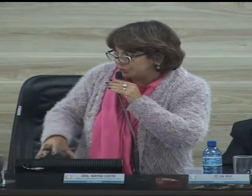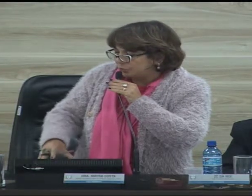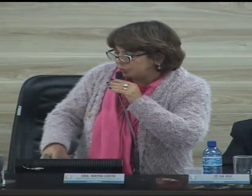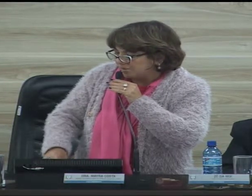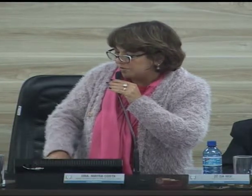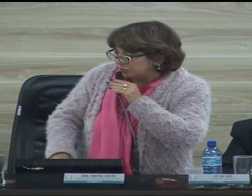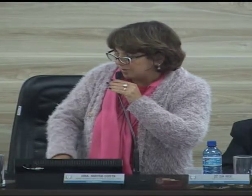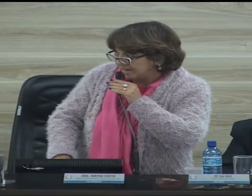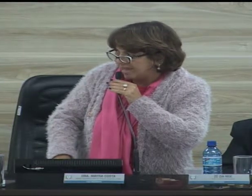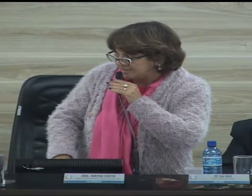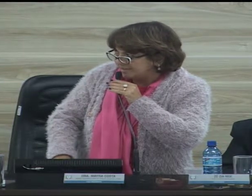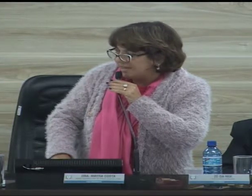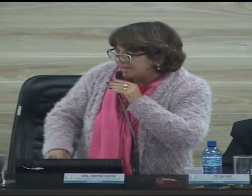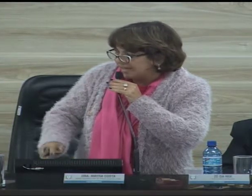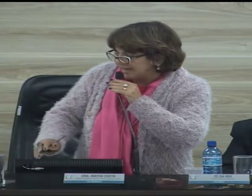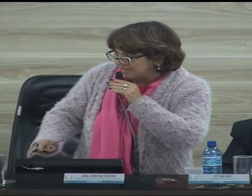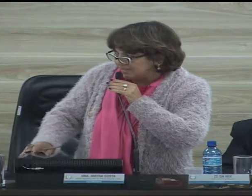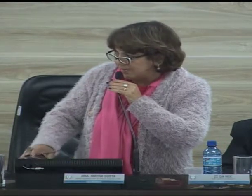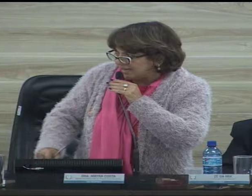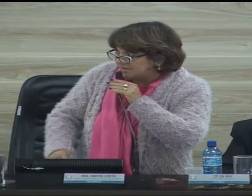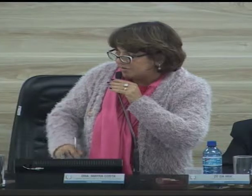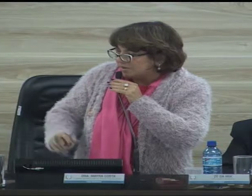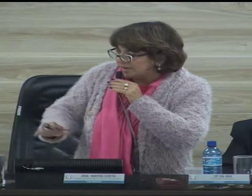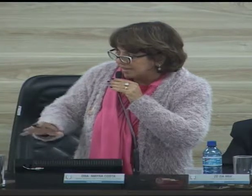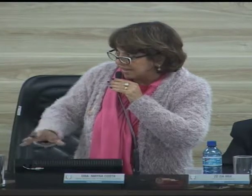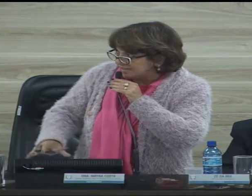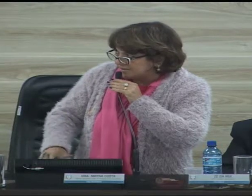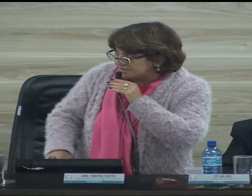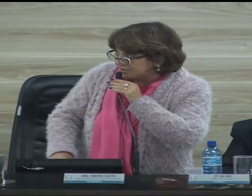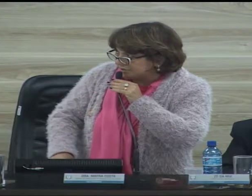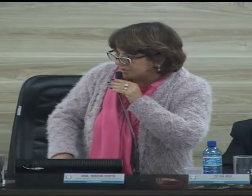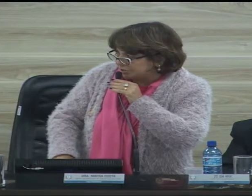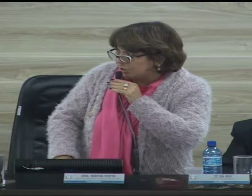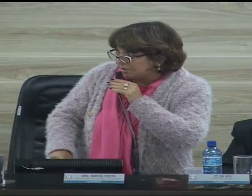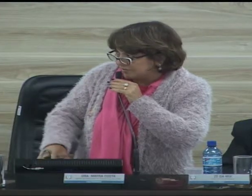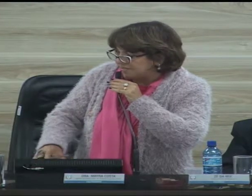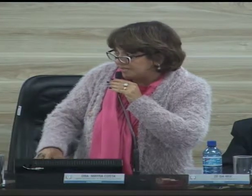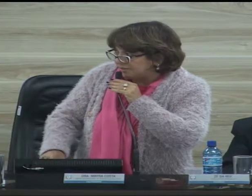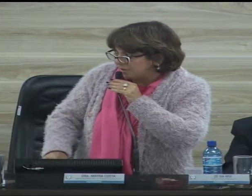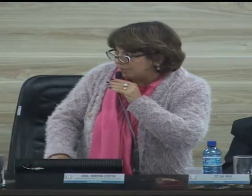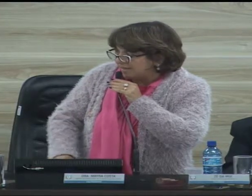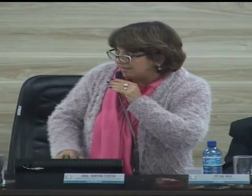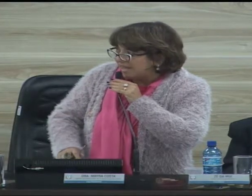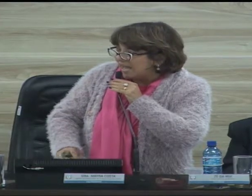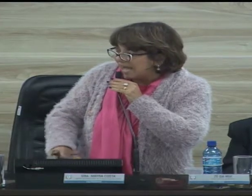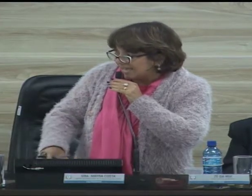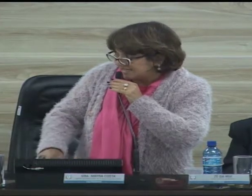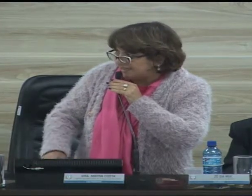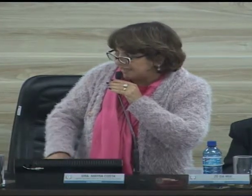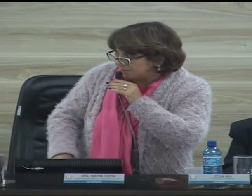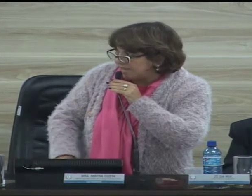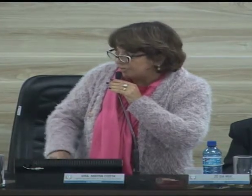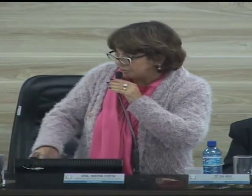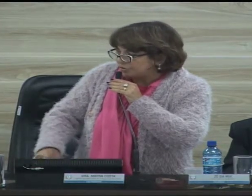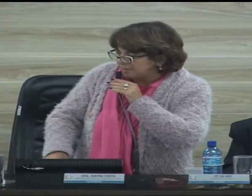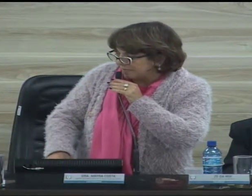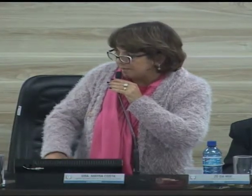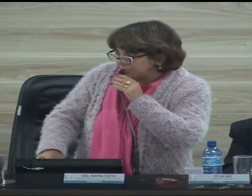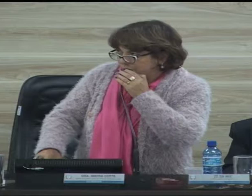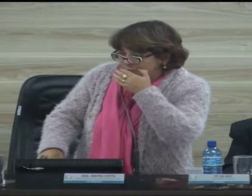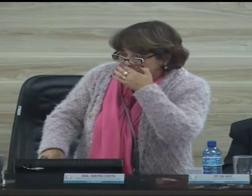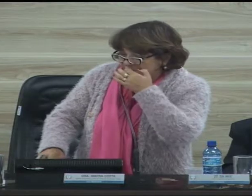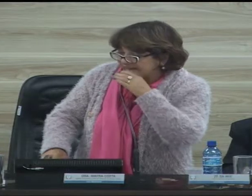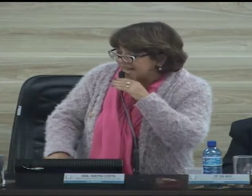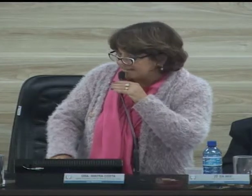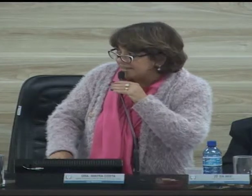que está junto com o pessoal do cras em relação a isso em relação à questão das drogas visando realmente a esse atendimento justamente